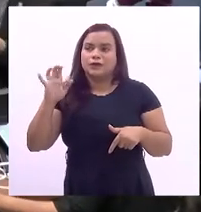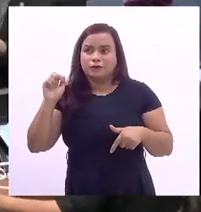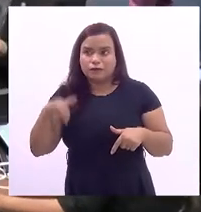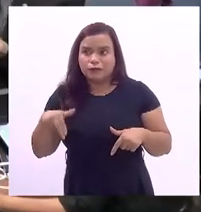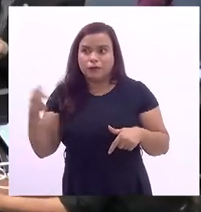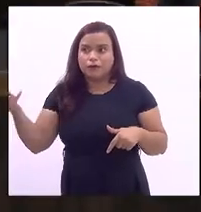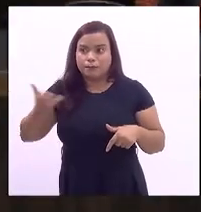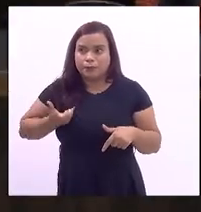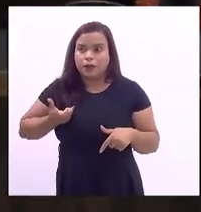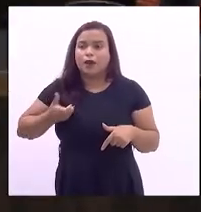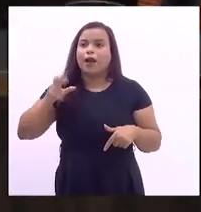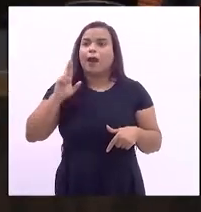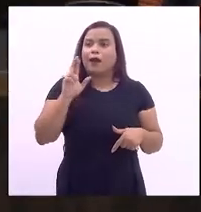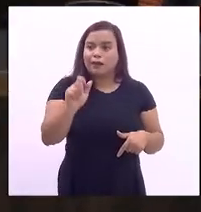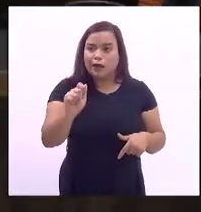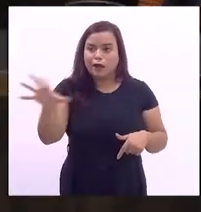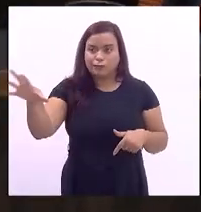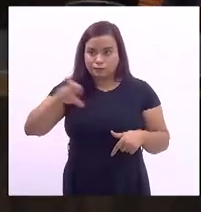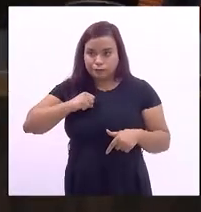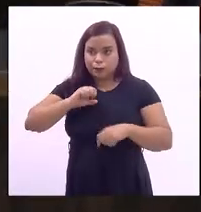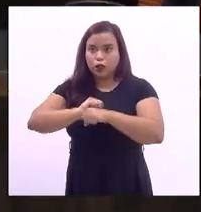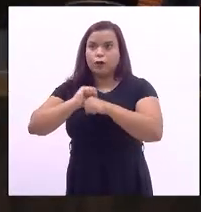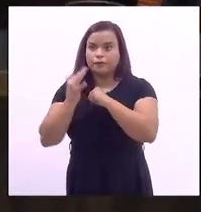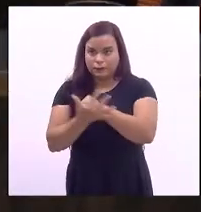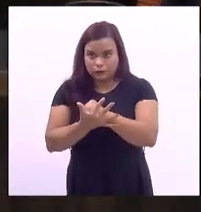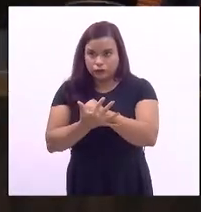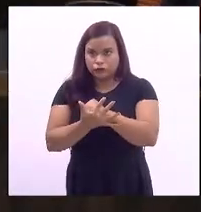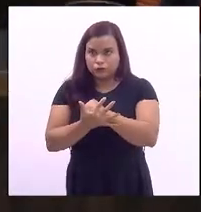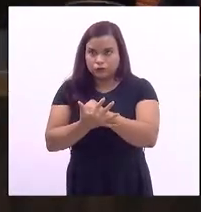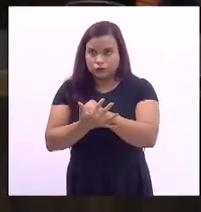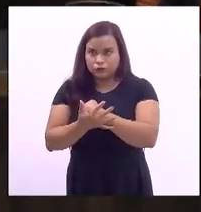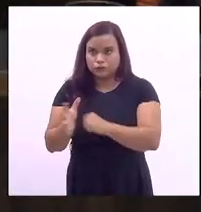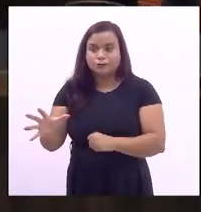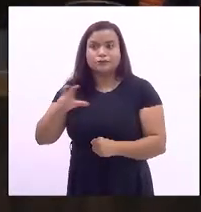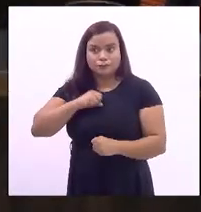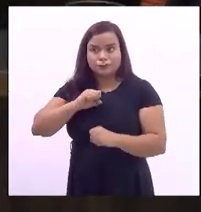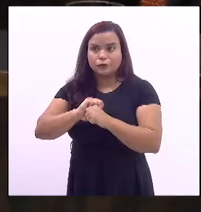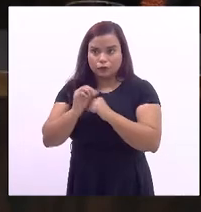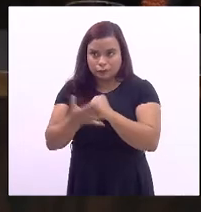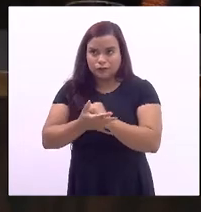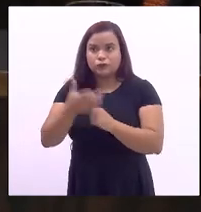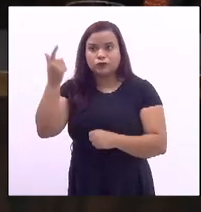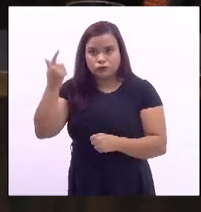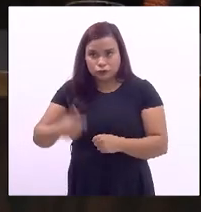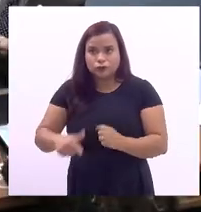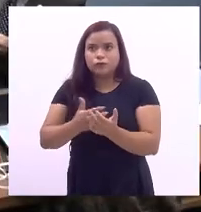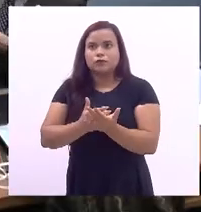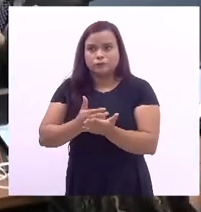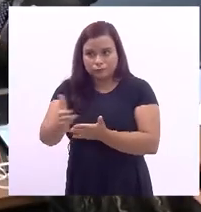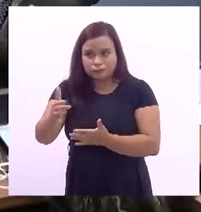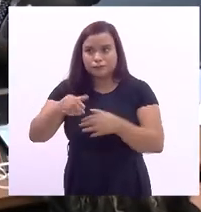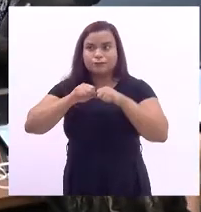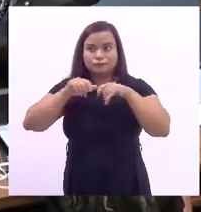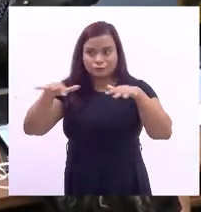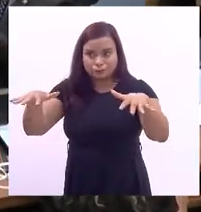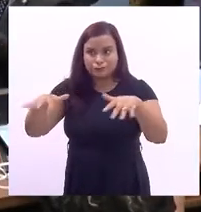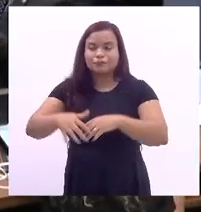Amorim está com covide e é começou nem sou de novo é